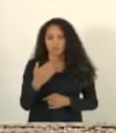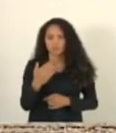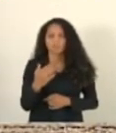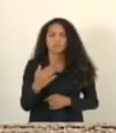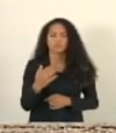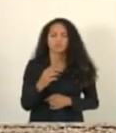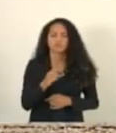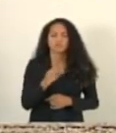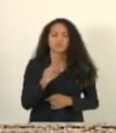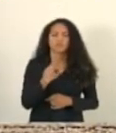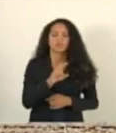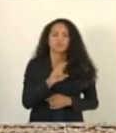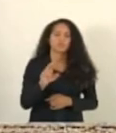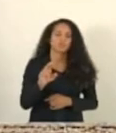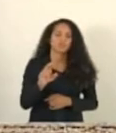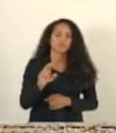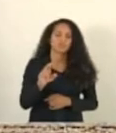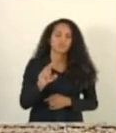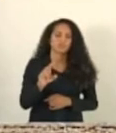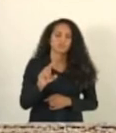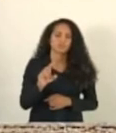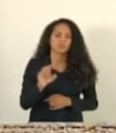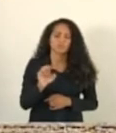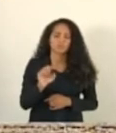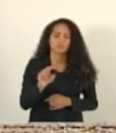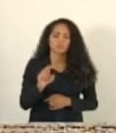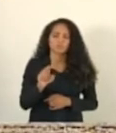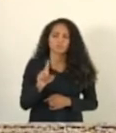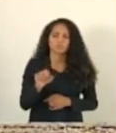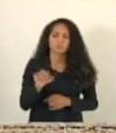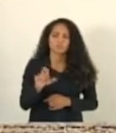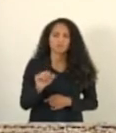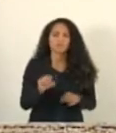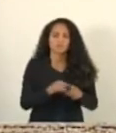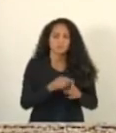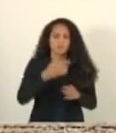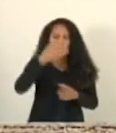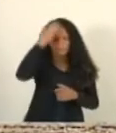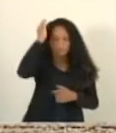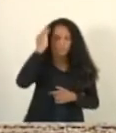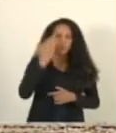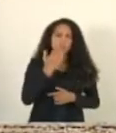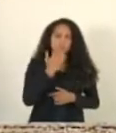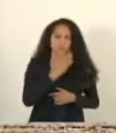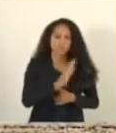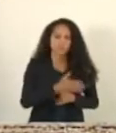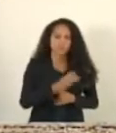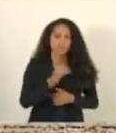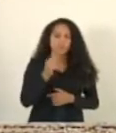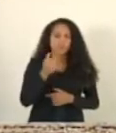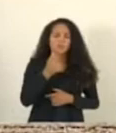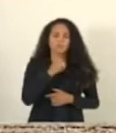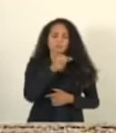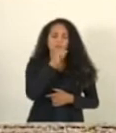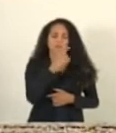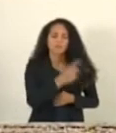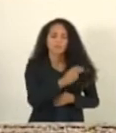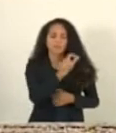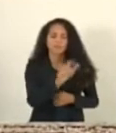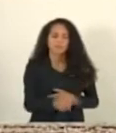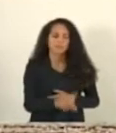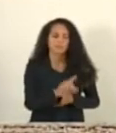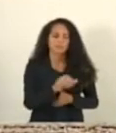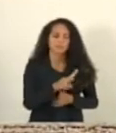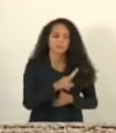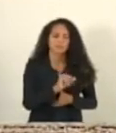dona Elzira Magnol Pimenta, que já, doutor Hércules já tinha pedido, a mãe do Davi, que eu acabei não